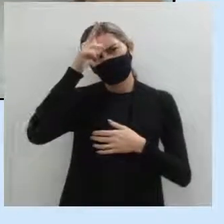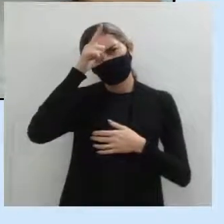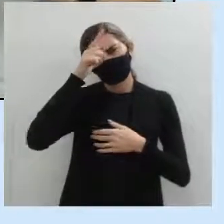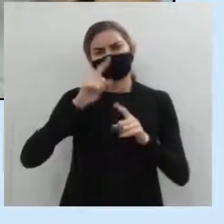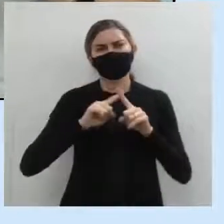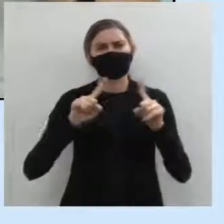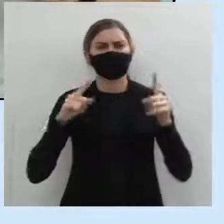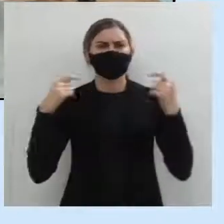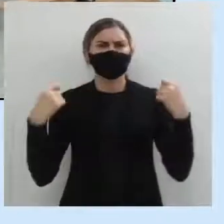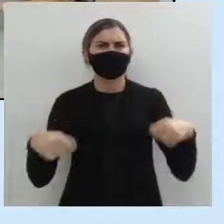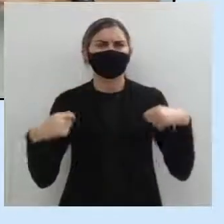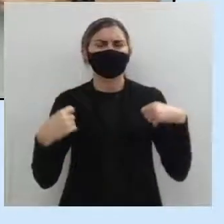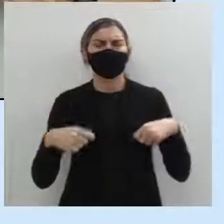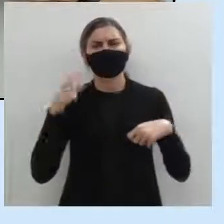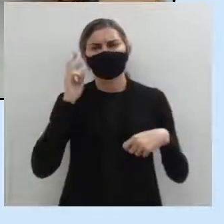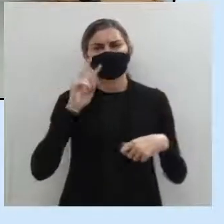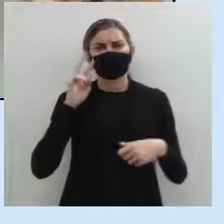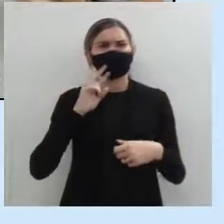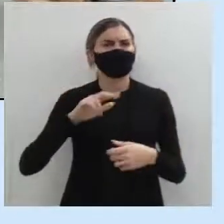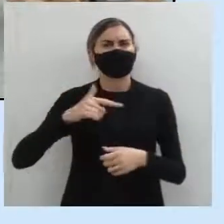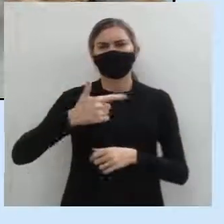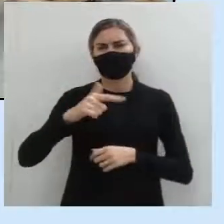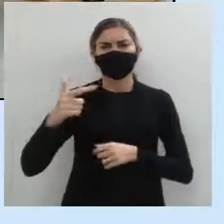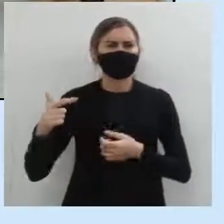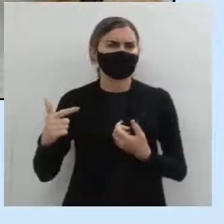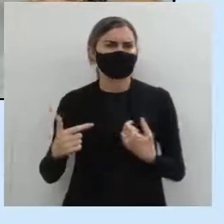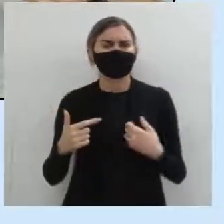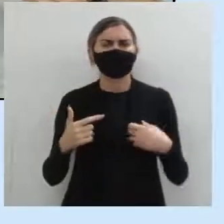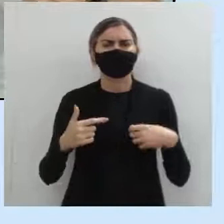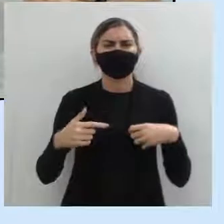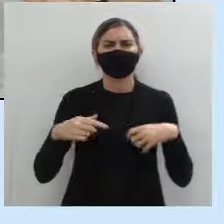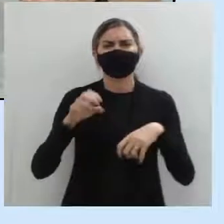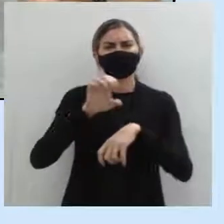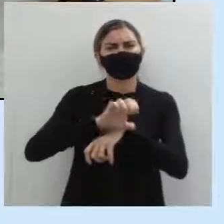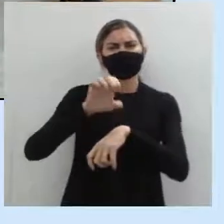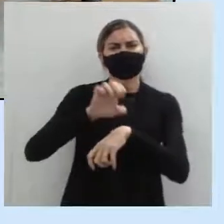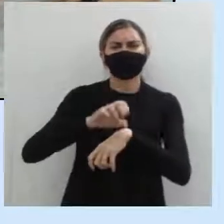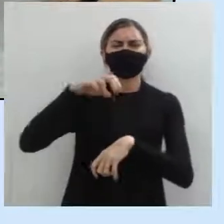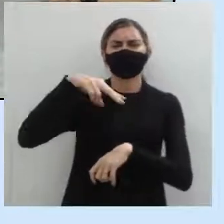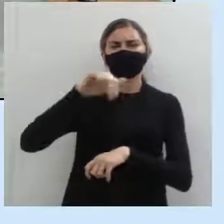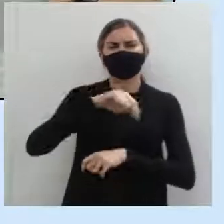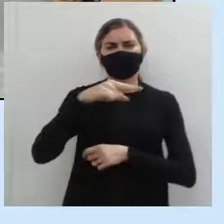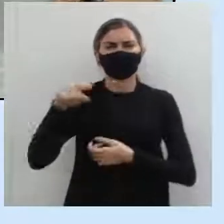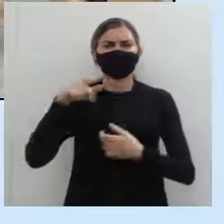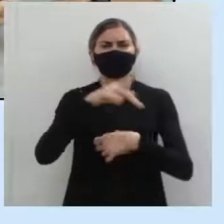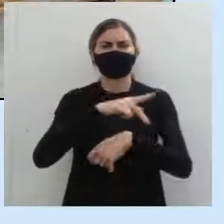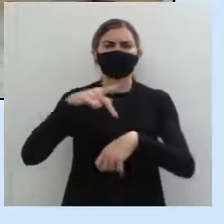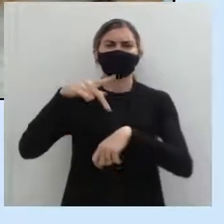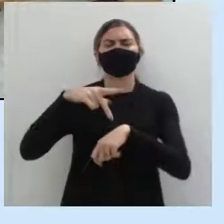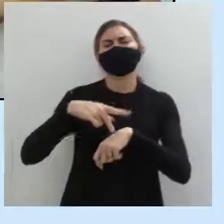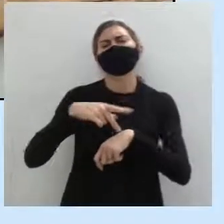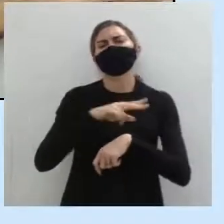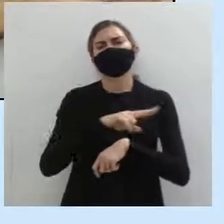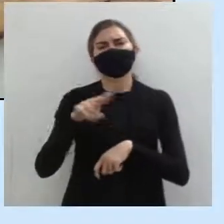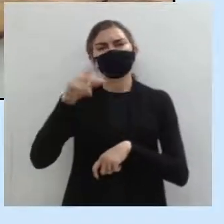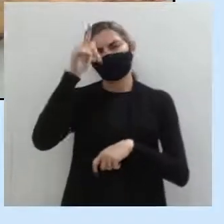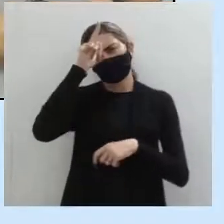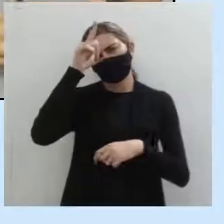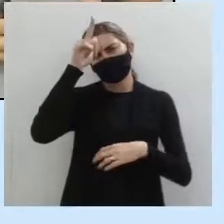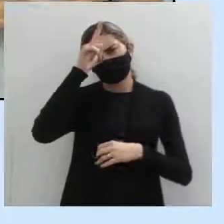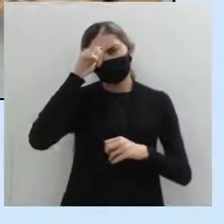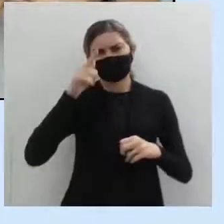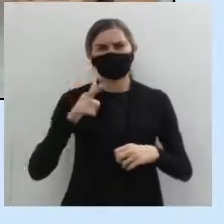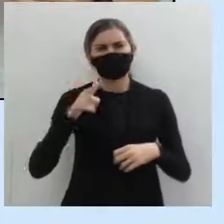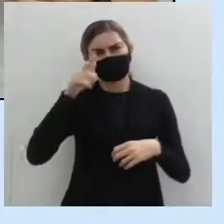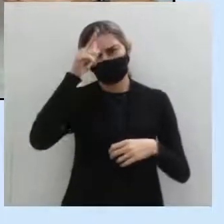Mas é preciso lembrar que não havia um Estado-nação, não havia um país chamado Alemanha.